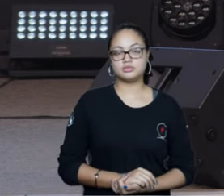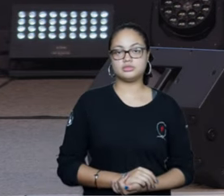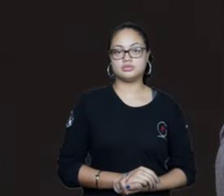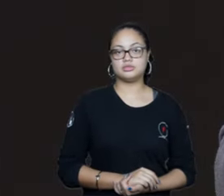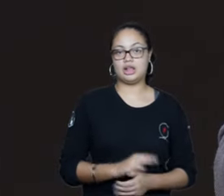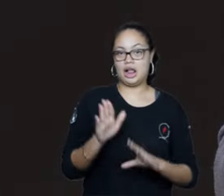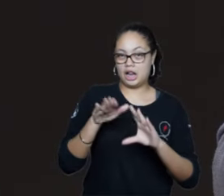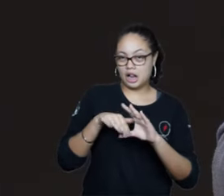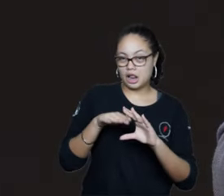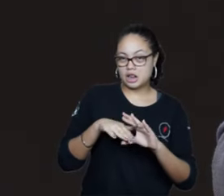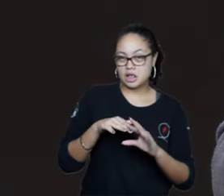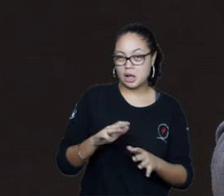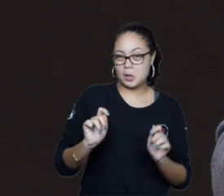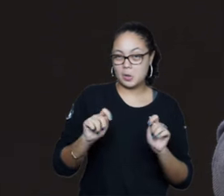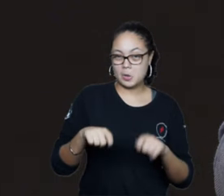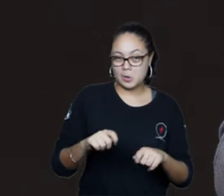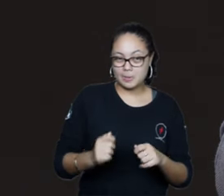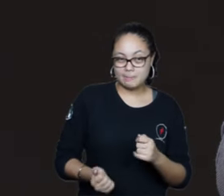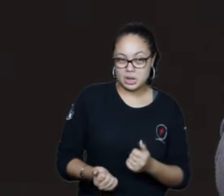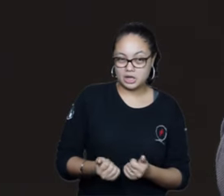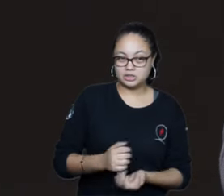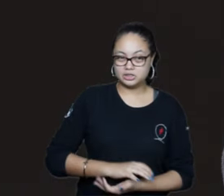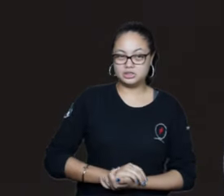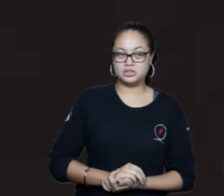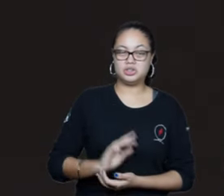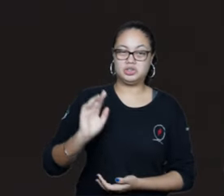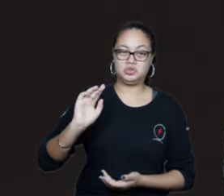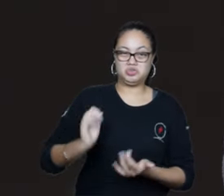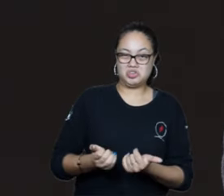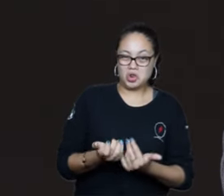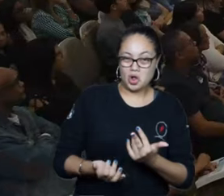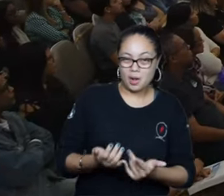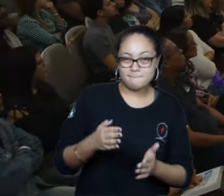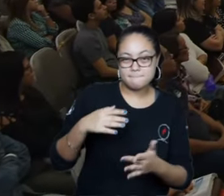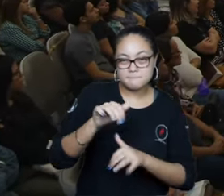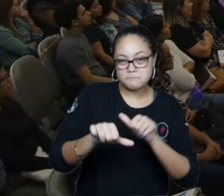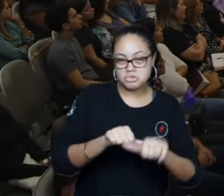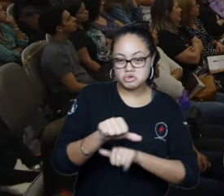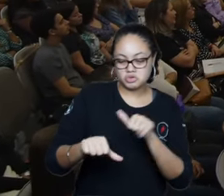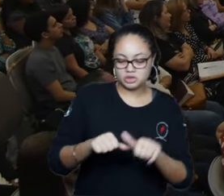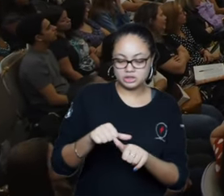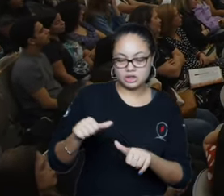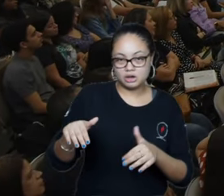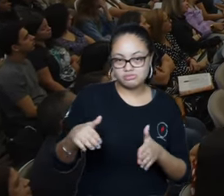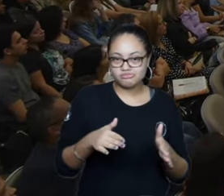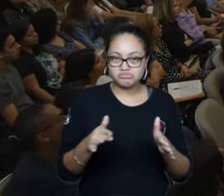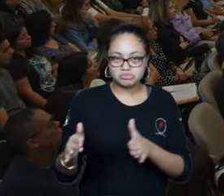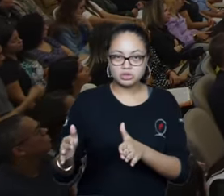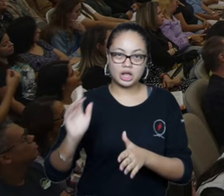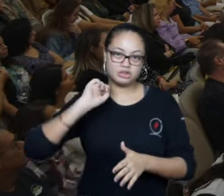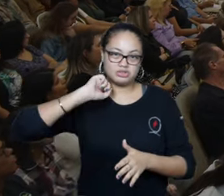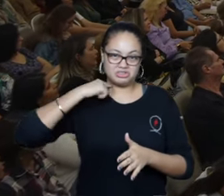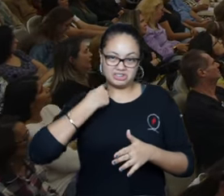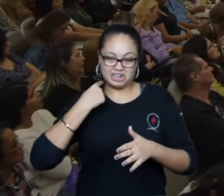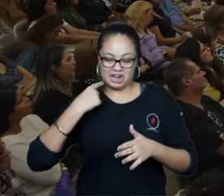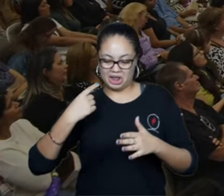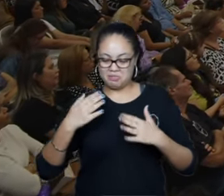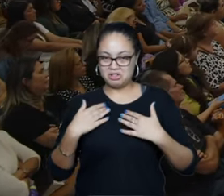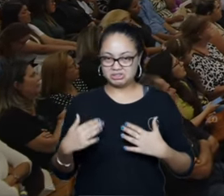a língua é inflamada pelo inferno muda o curso da natureza contamina a própria